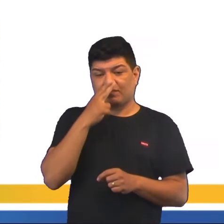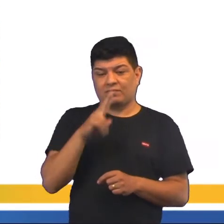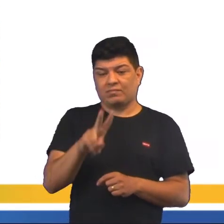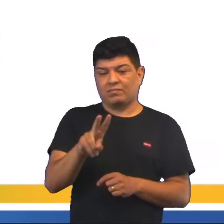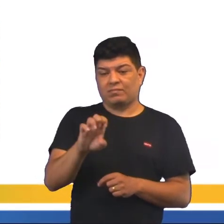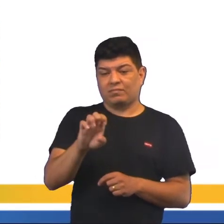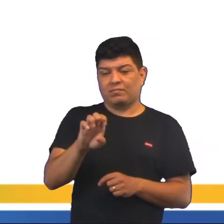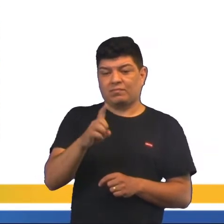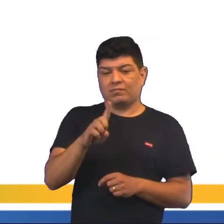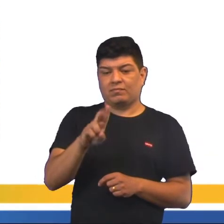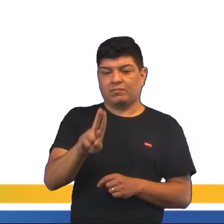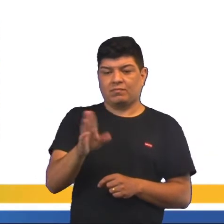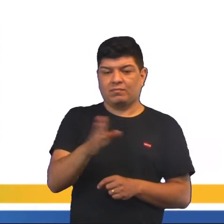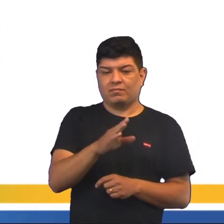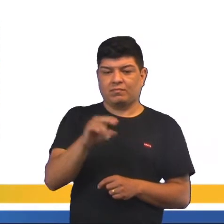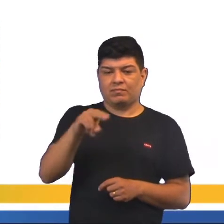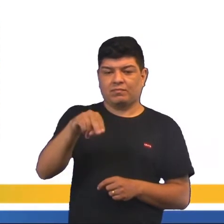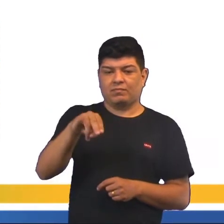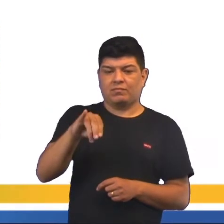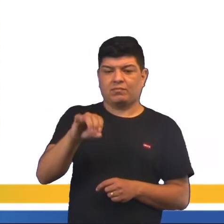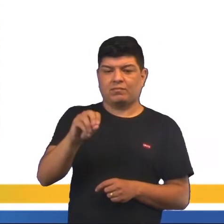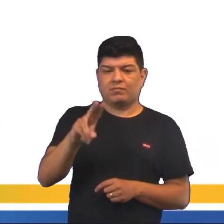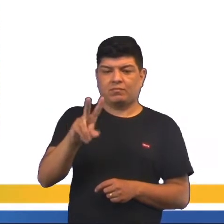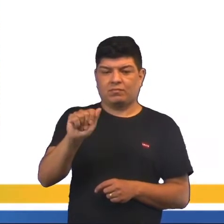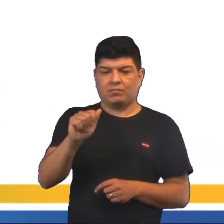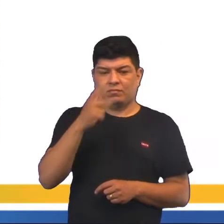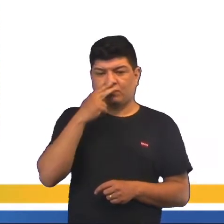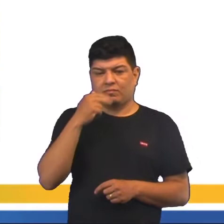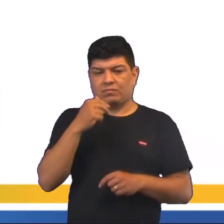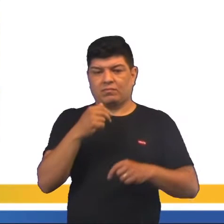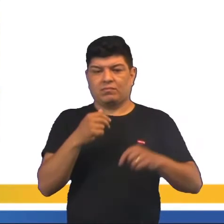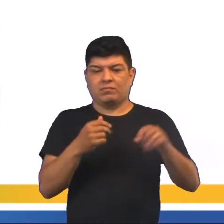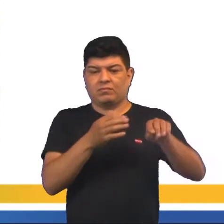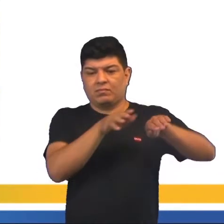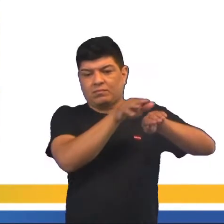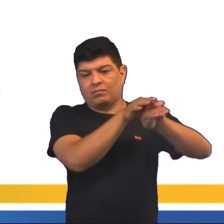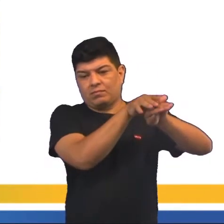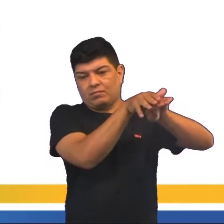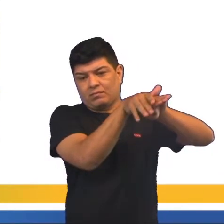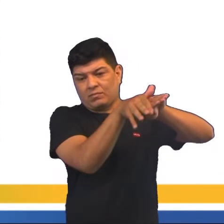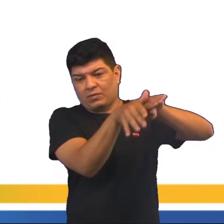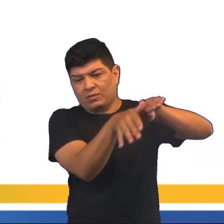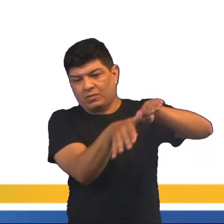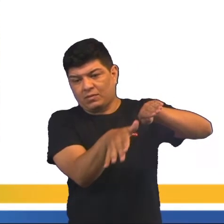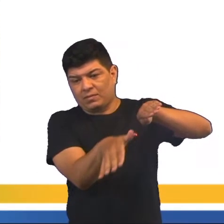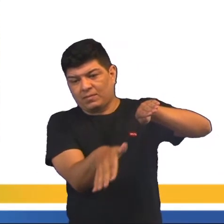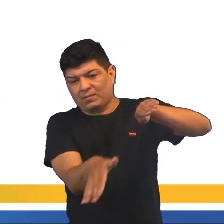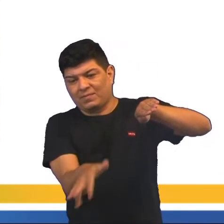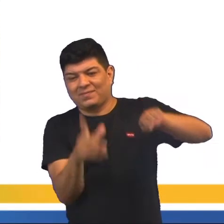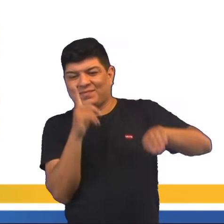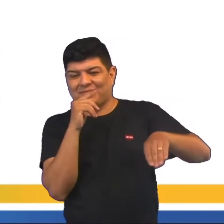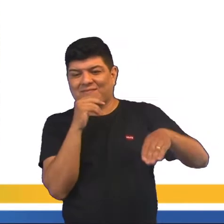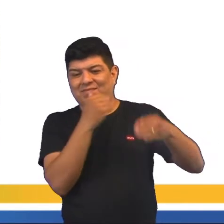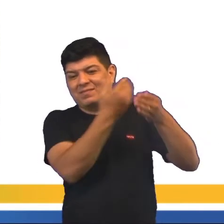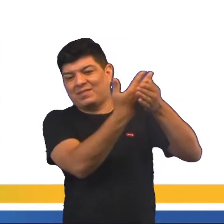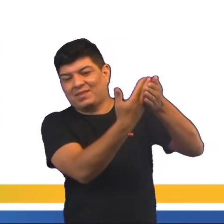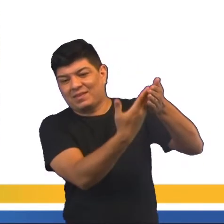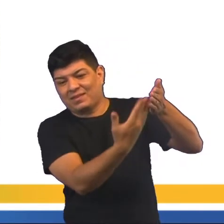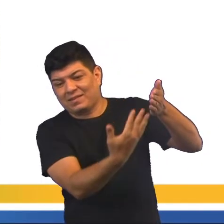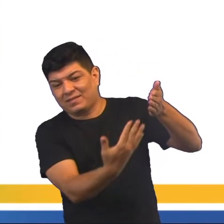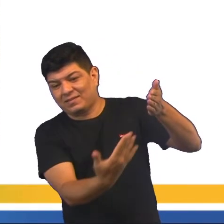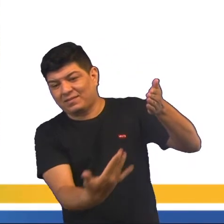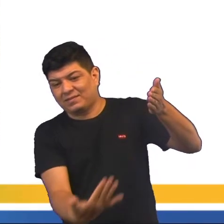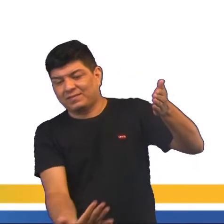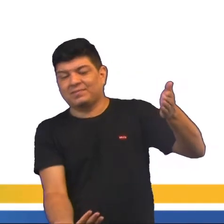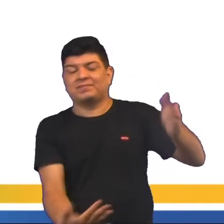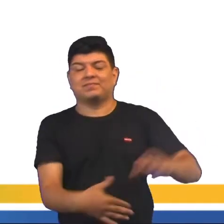né? Porque ela tem essa queda de água que parece um véu de noiva pela brancura que dá quando ela